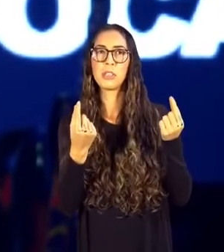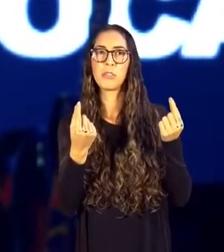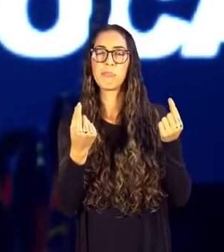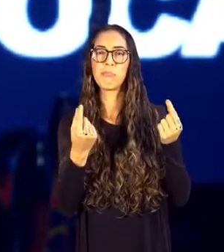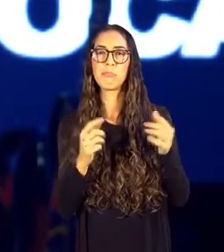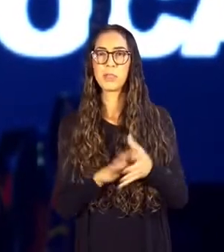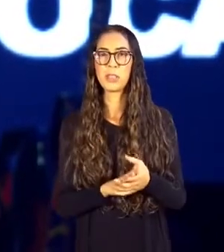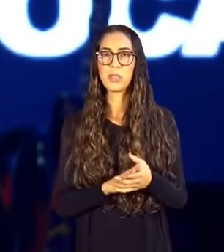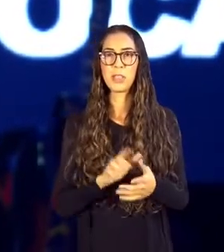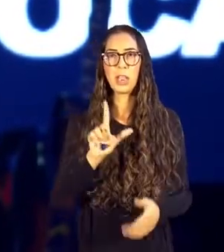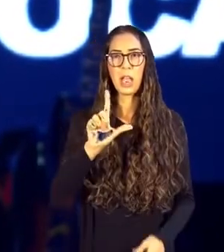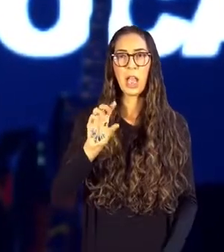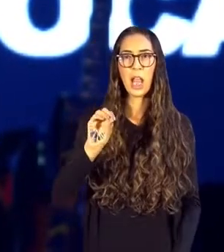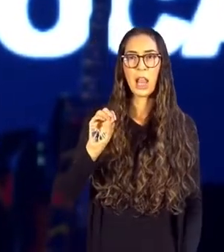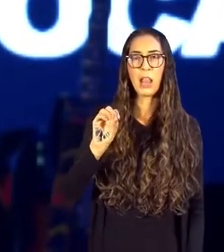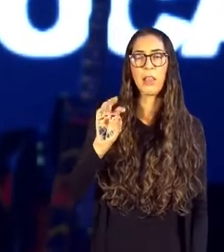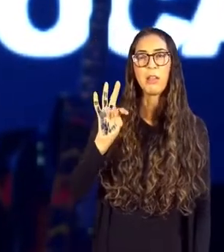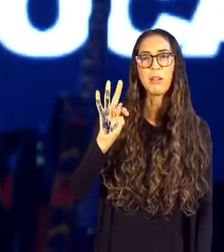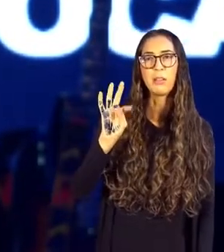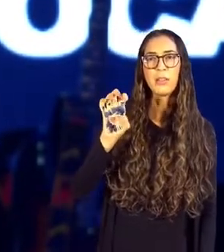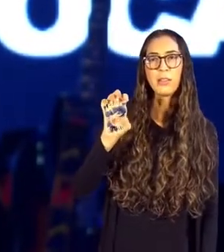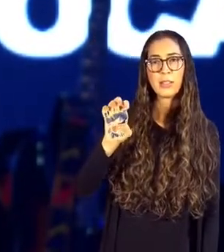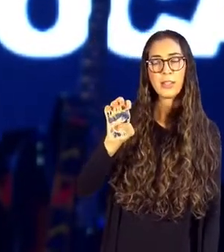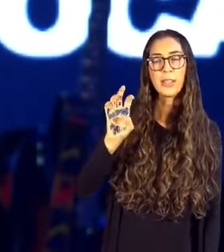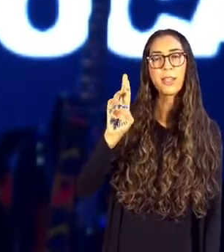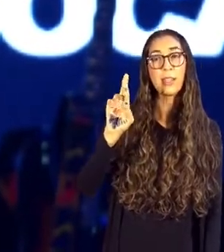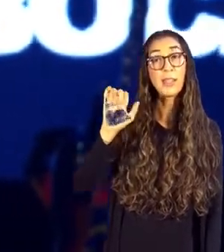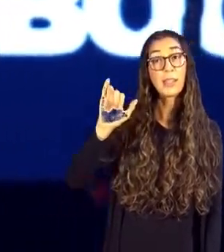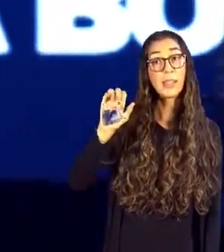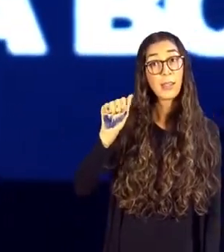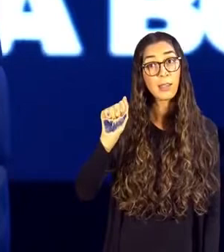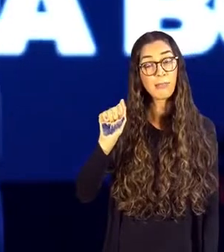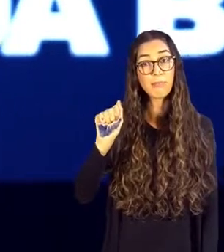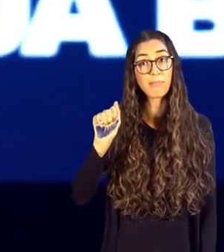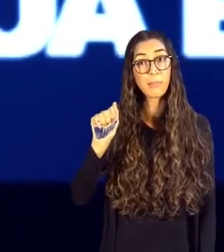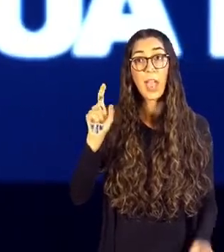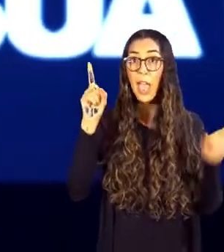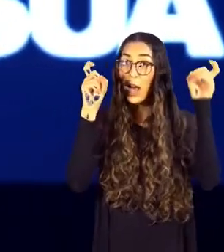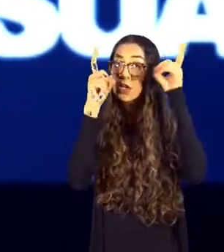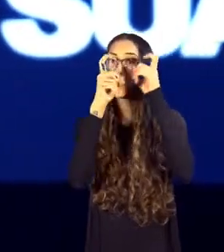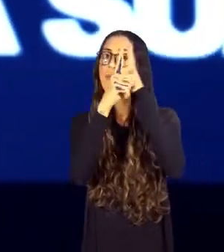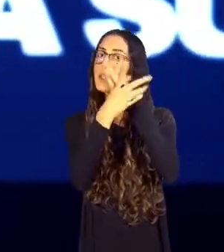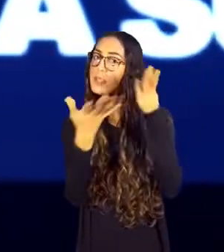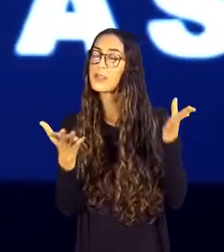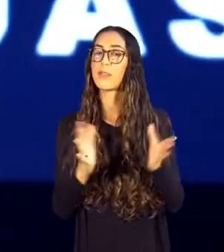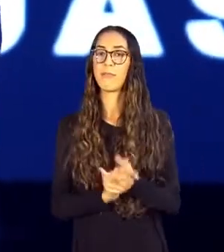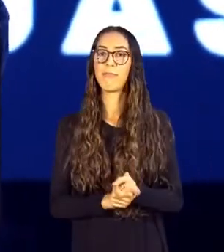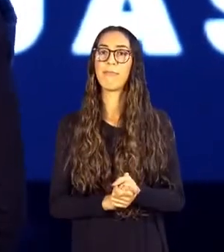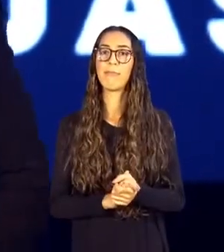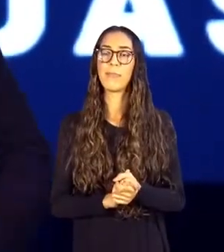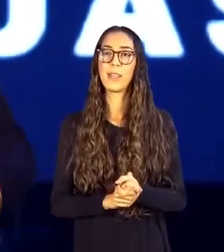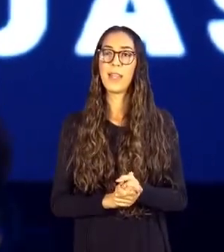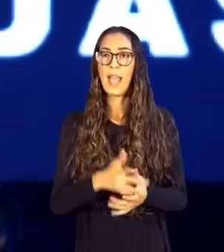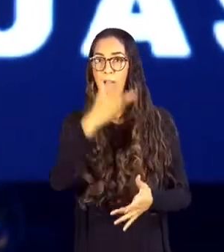1,00060. É muito difícil. Tá? Então, é uma probabilidade difícil.